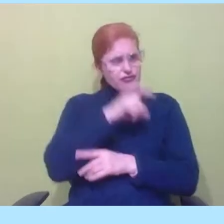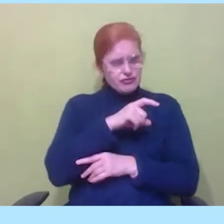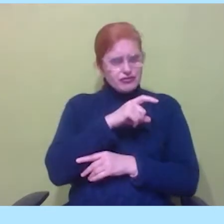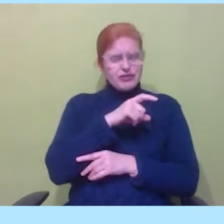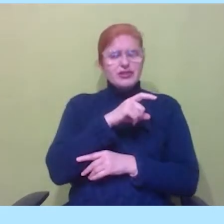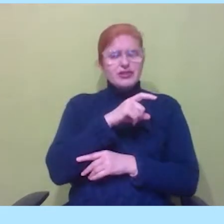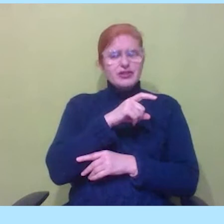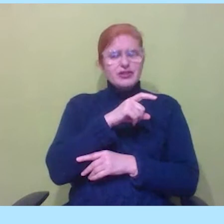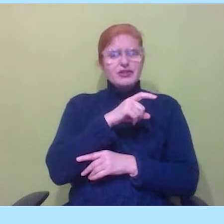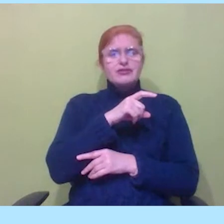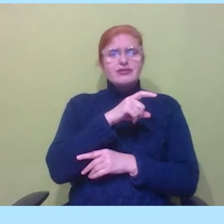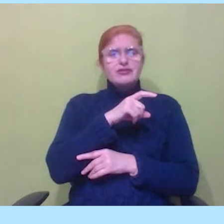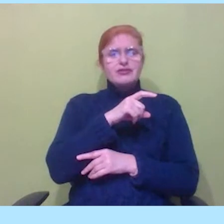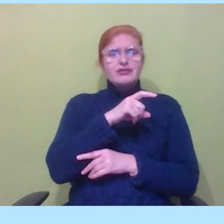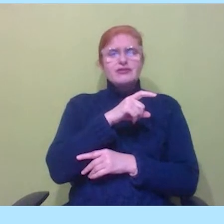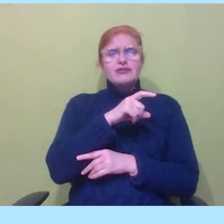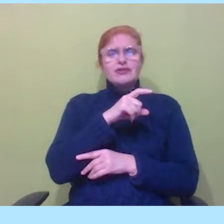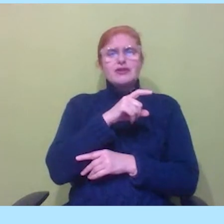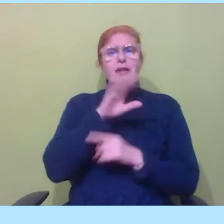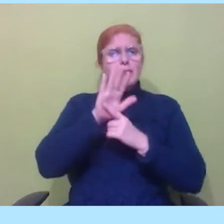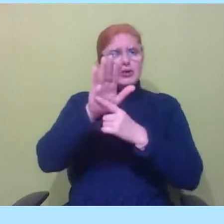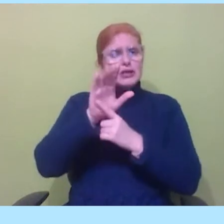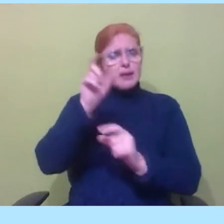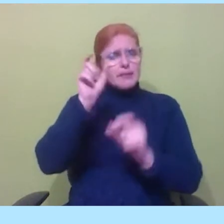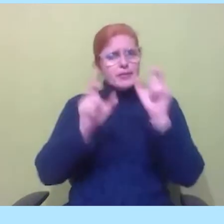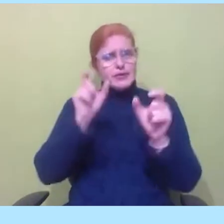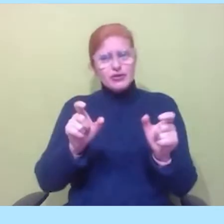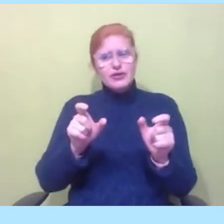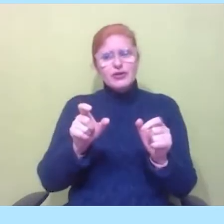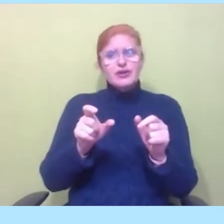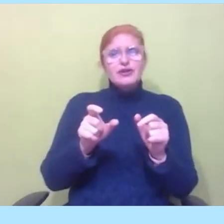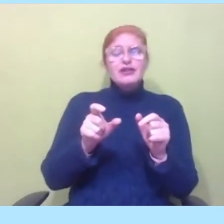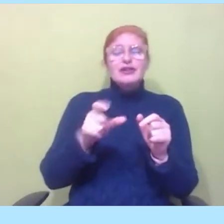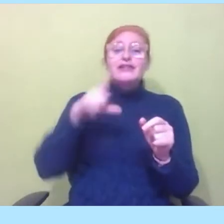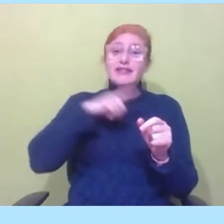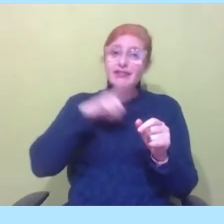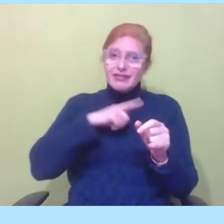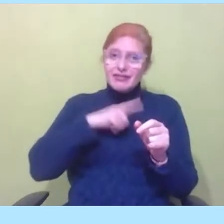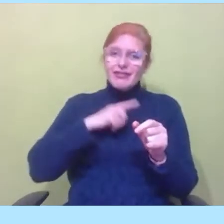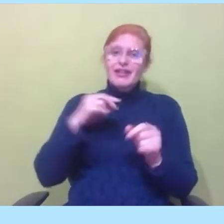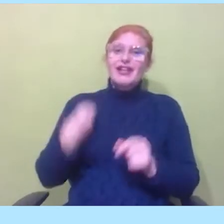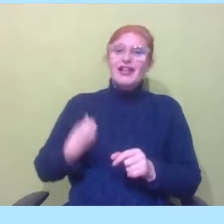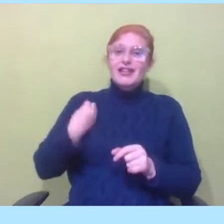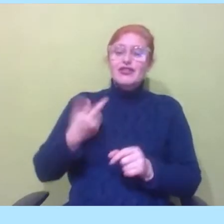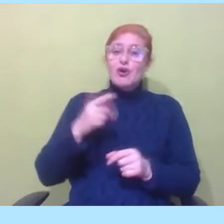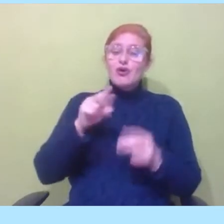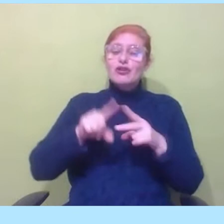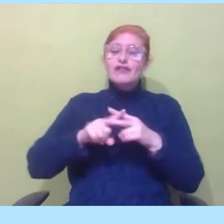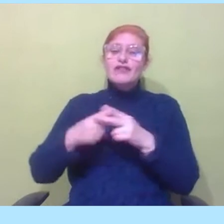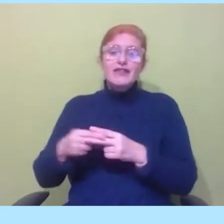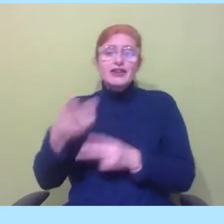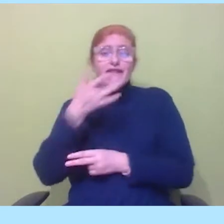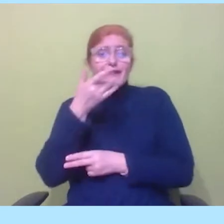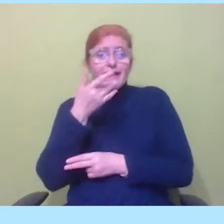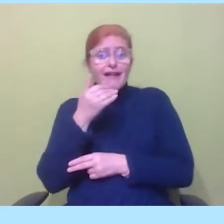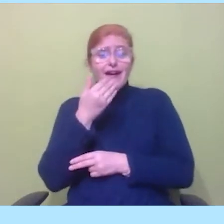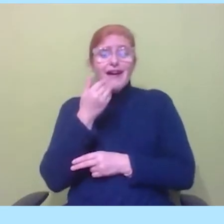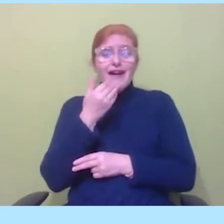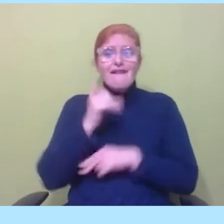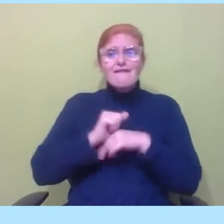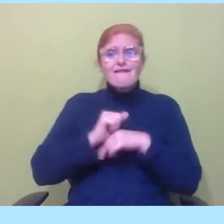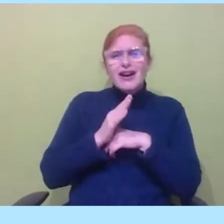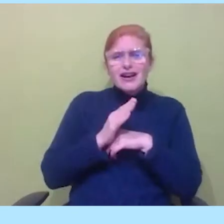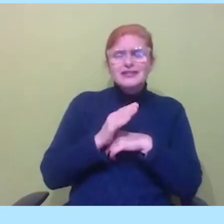de que isso é uma outra ferramenta mais fácil, né? Tem todo esse trabalho de marketing dessas grandes